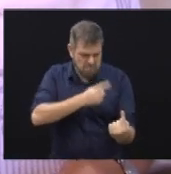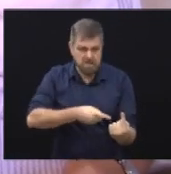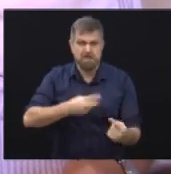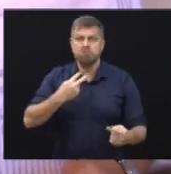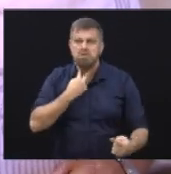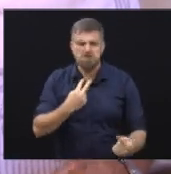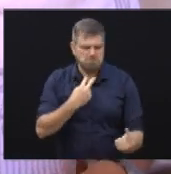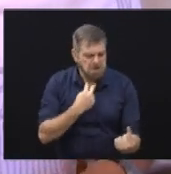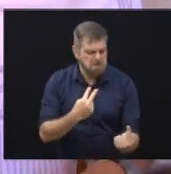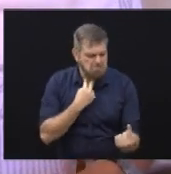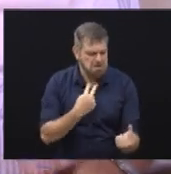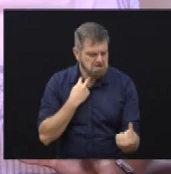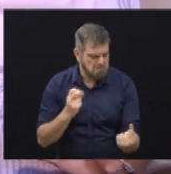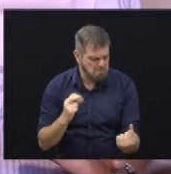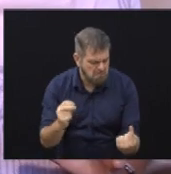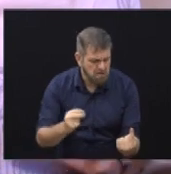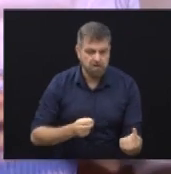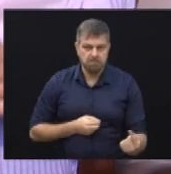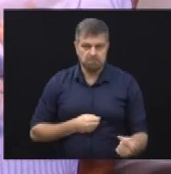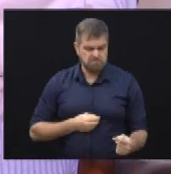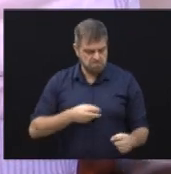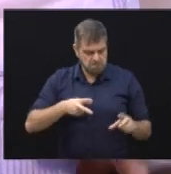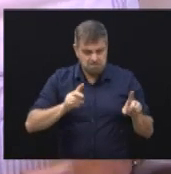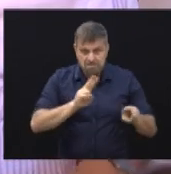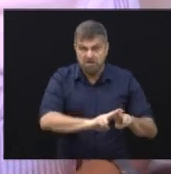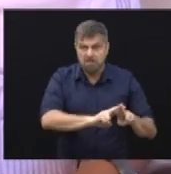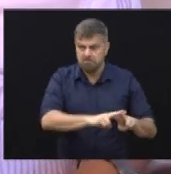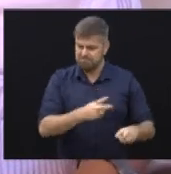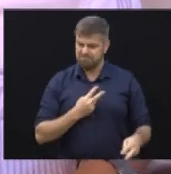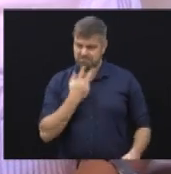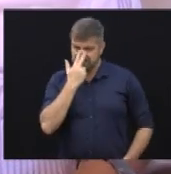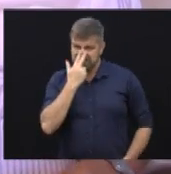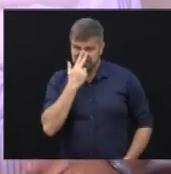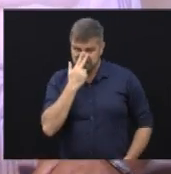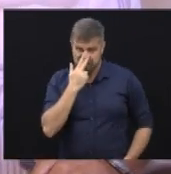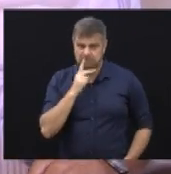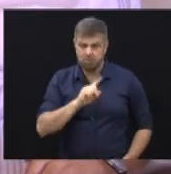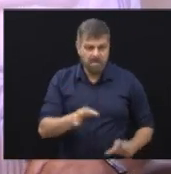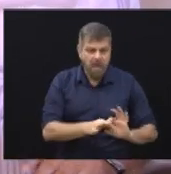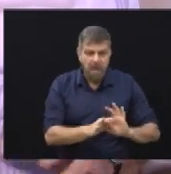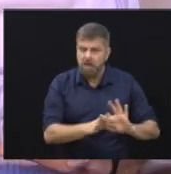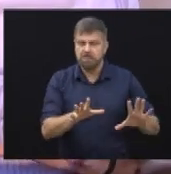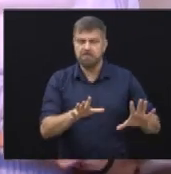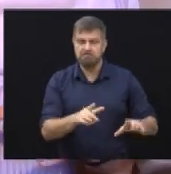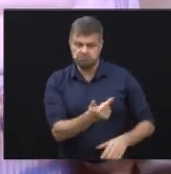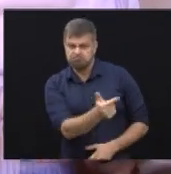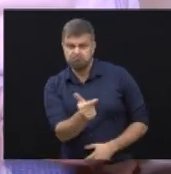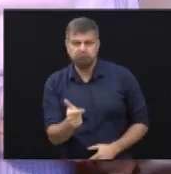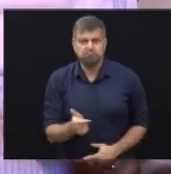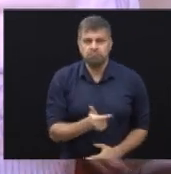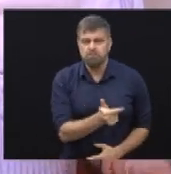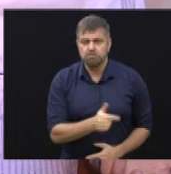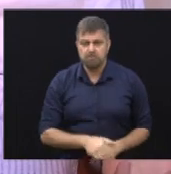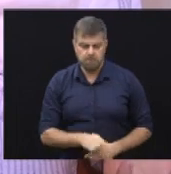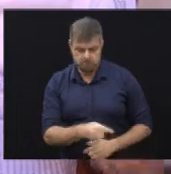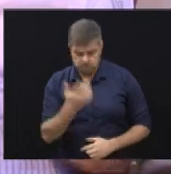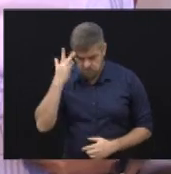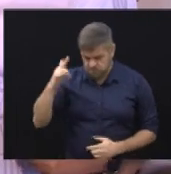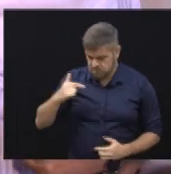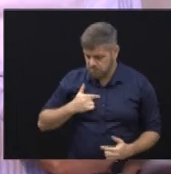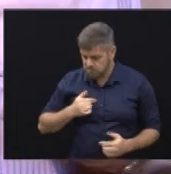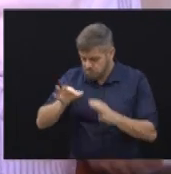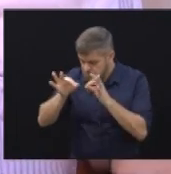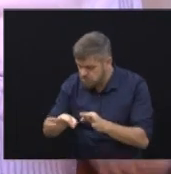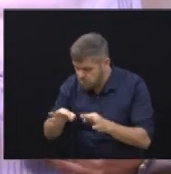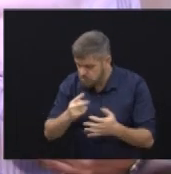cobrada, reprimida, ela não tem liberdade nenhuma, ela não sabe se o que ela